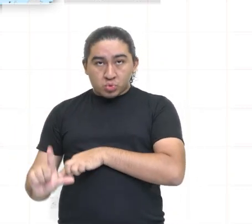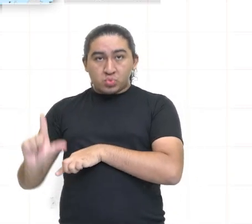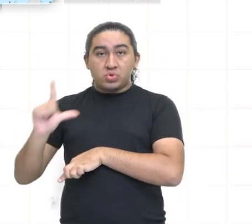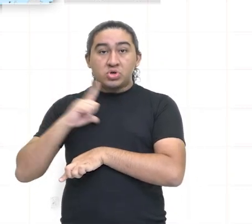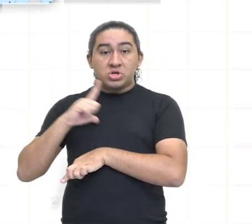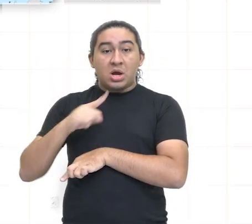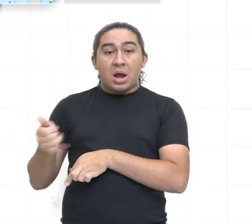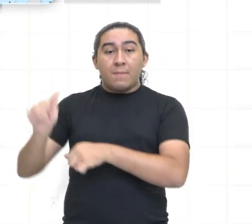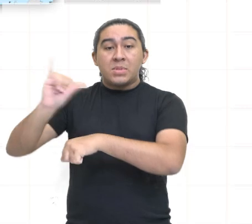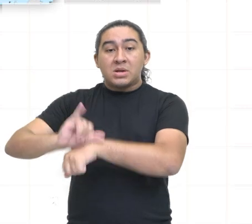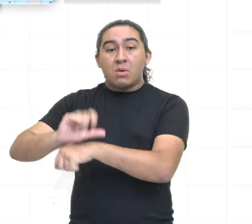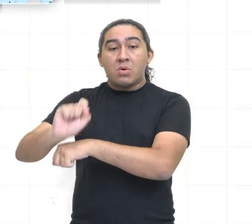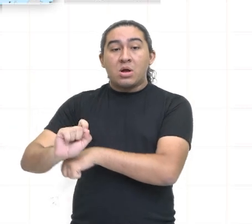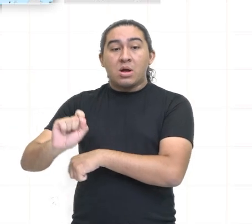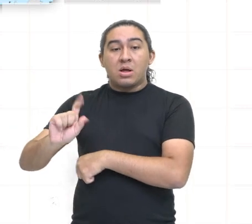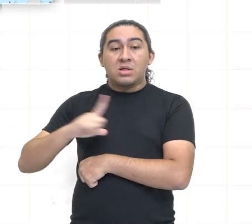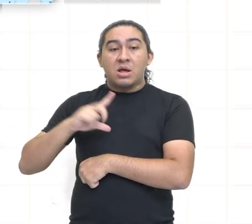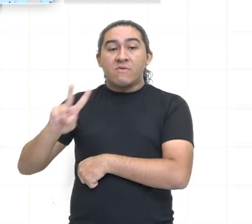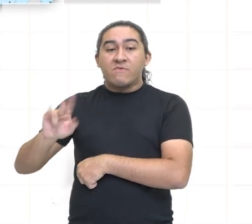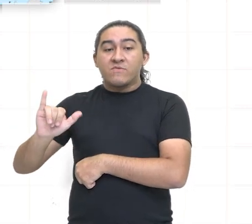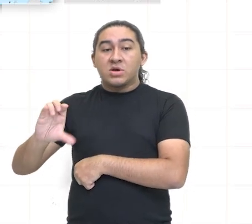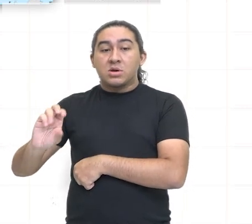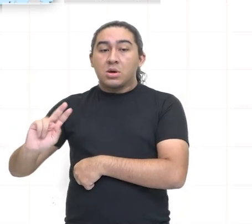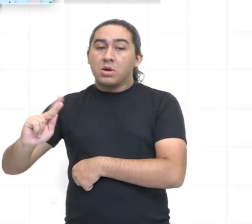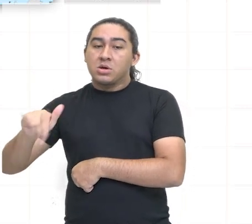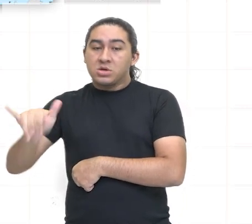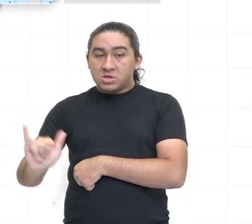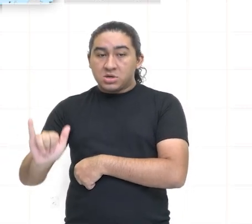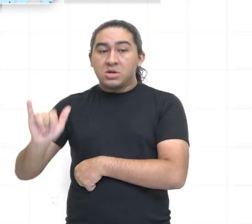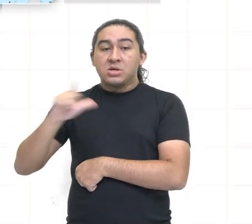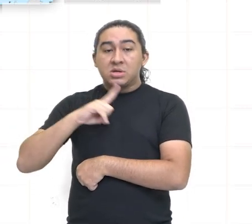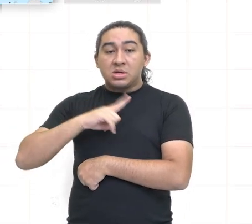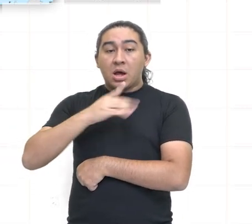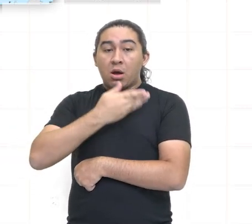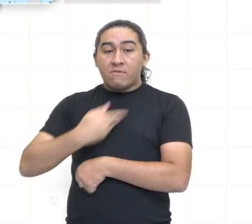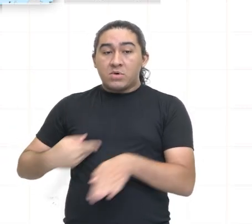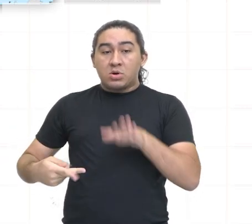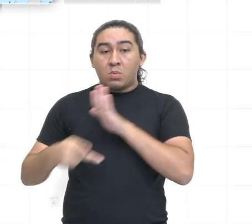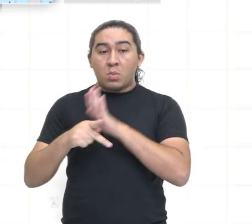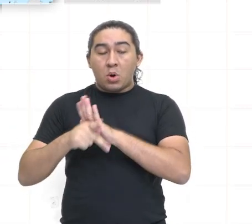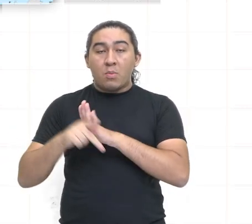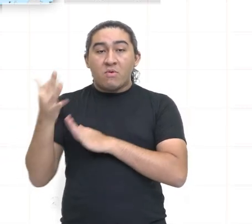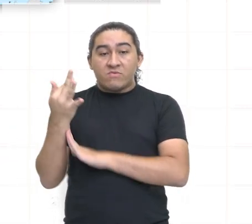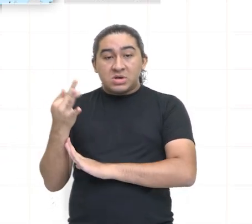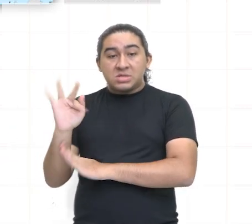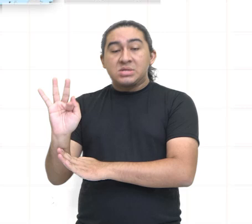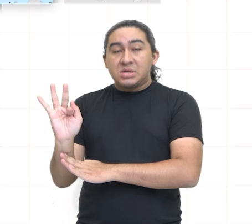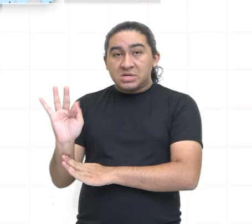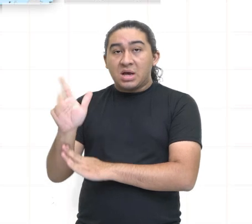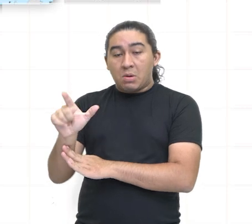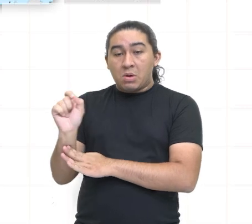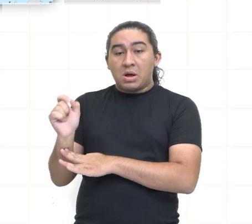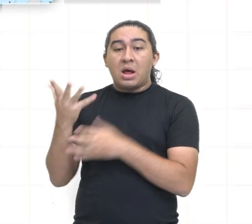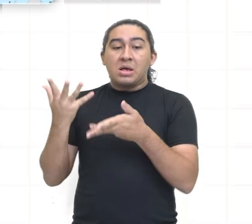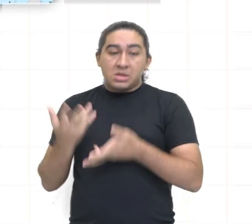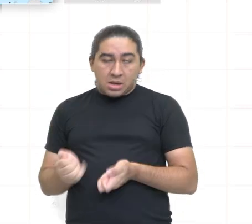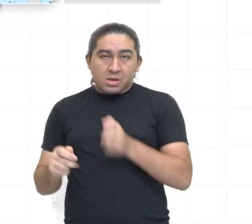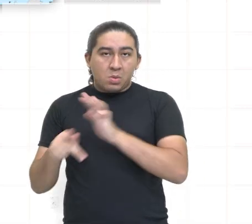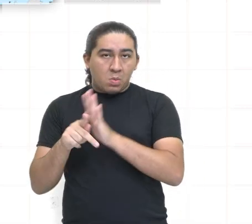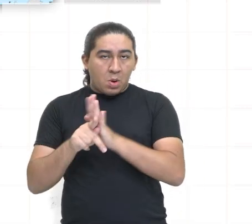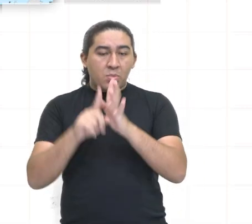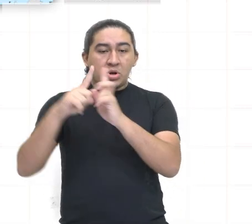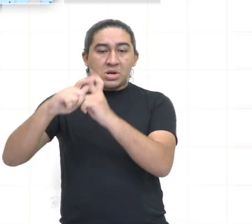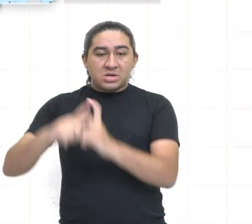com capital em Vichy, ou Vichy, governada pelo governo francês, que no caso era pró-nazista,